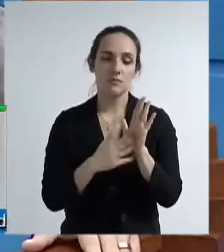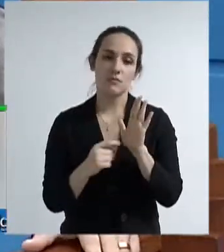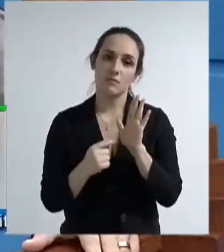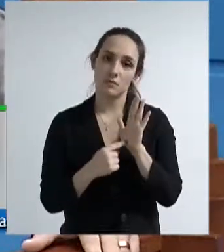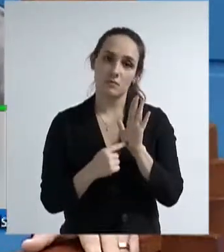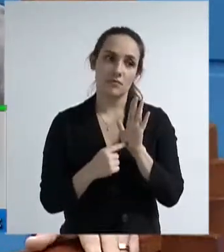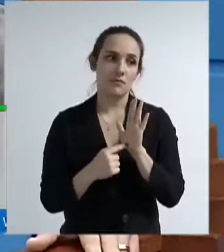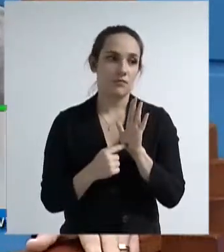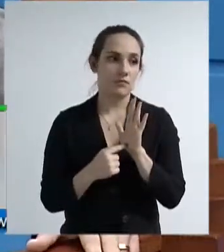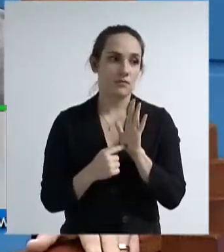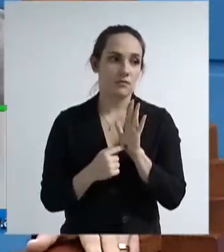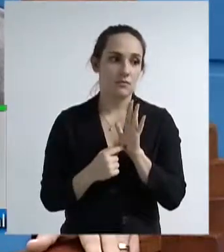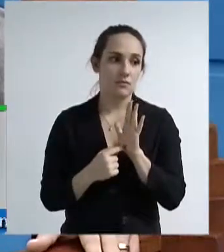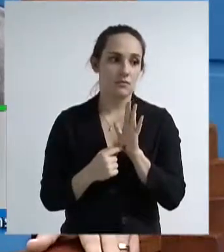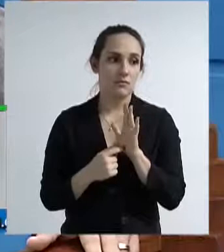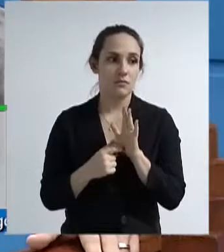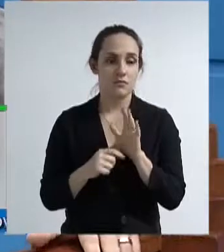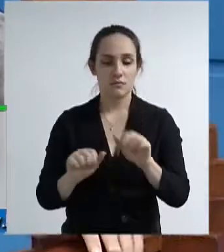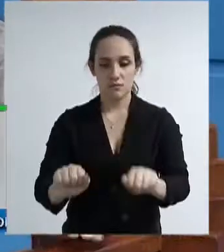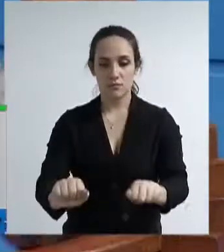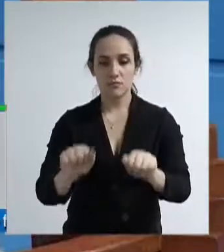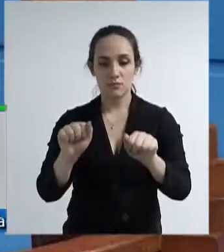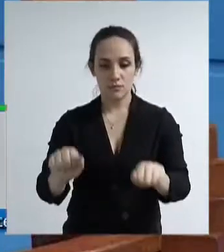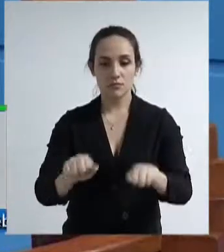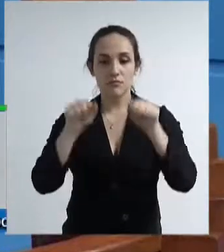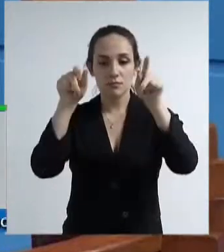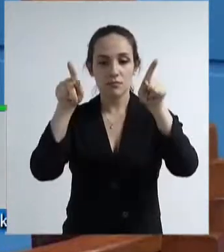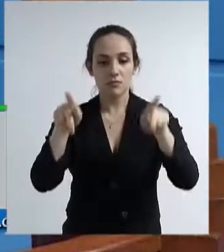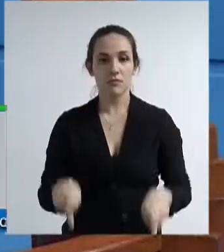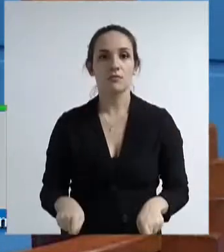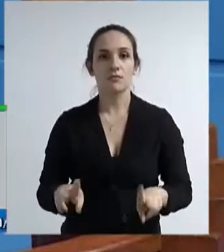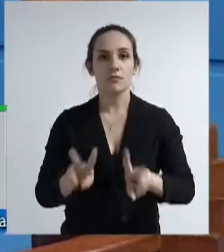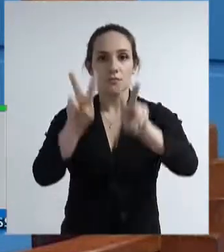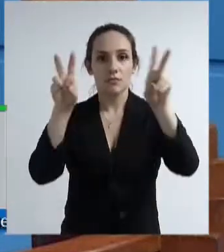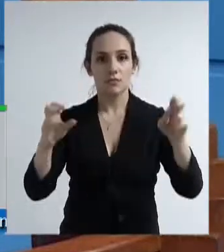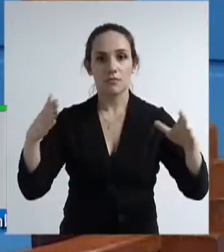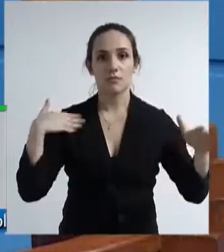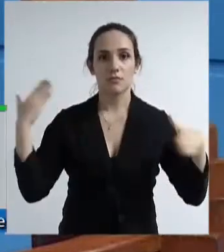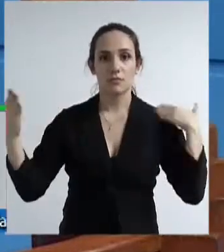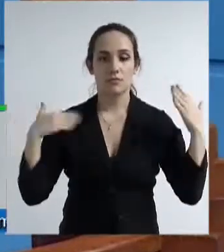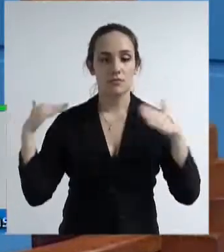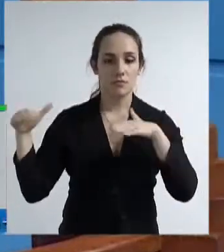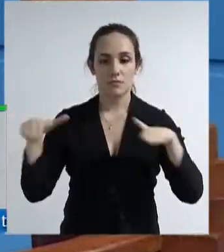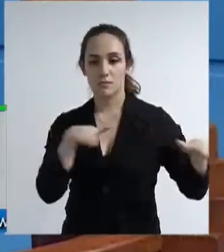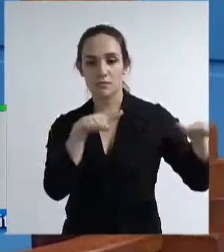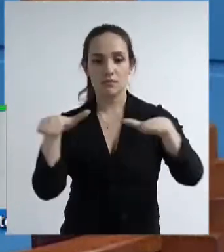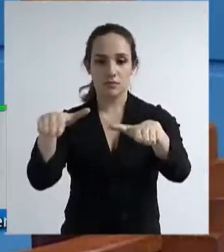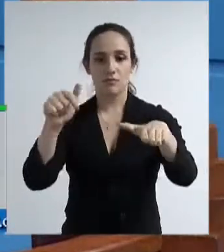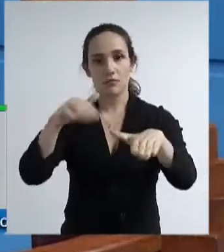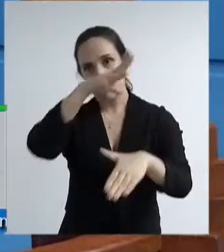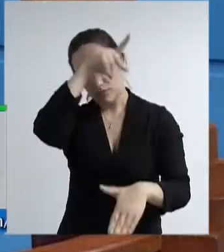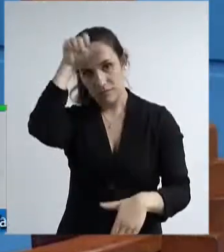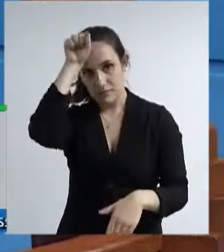e executando uma audiência pública com o tema turismo aqui em Mato Grosso do Sul.